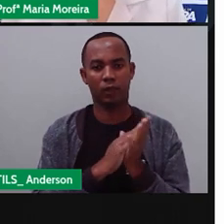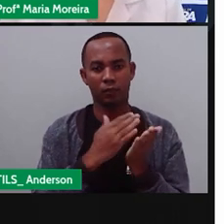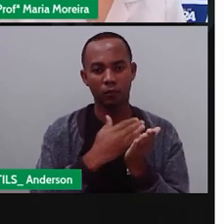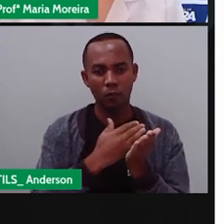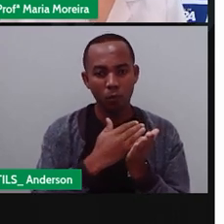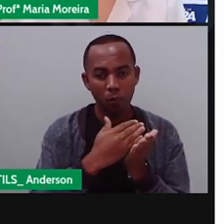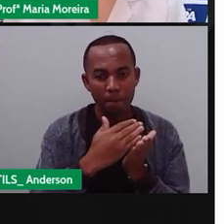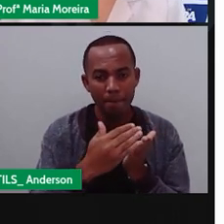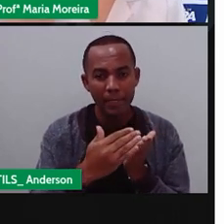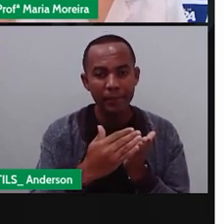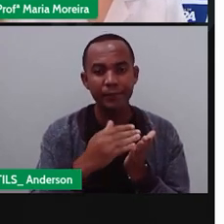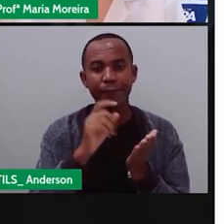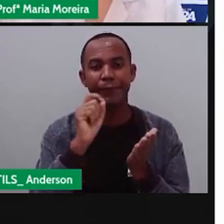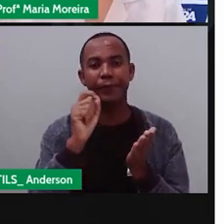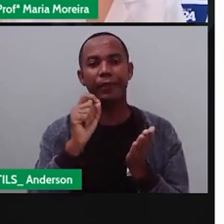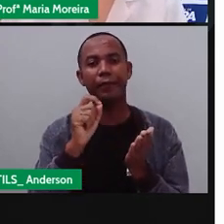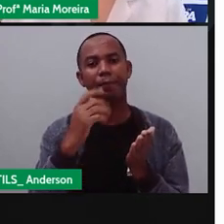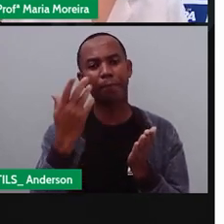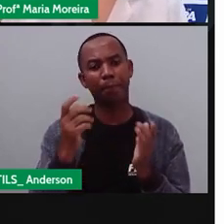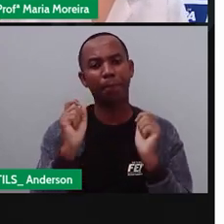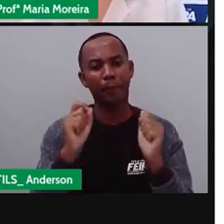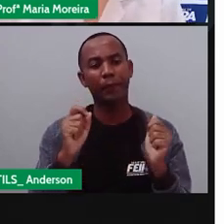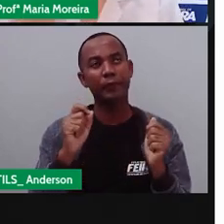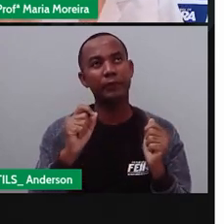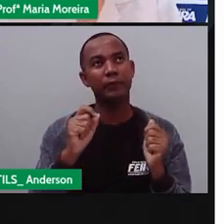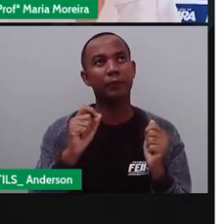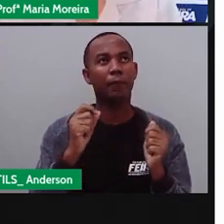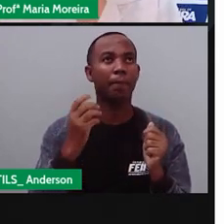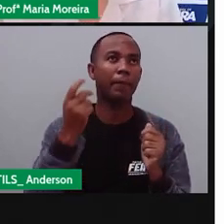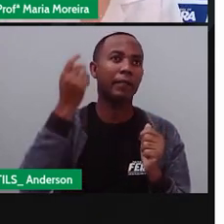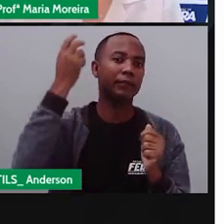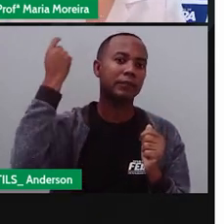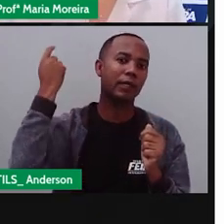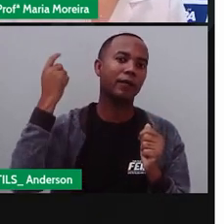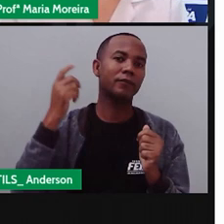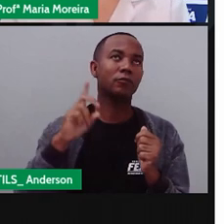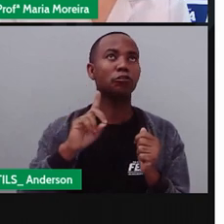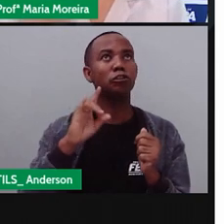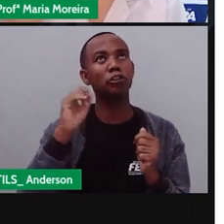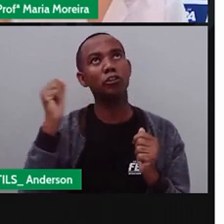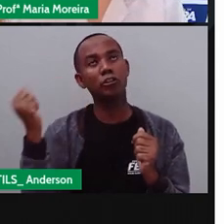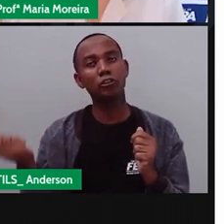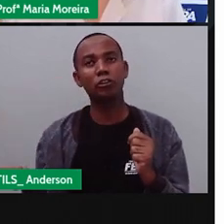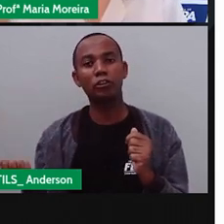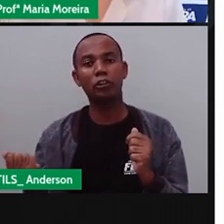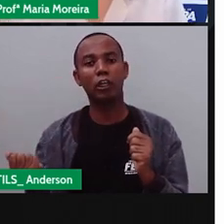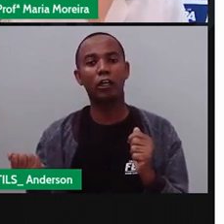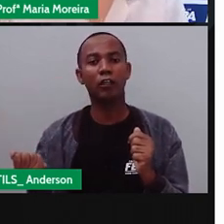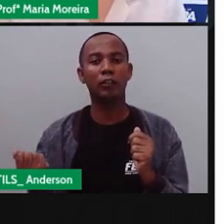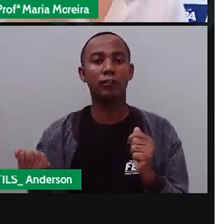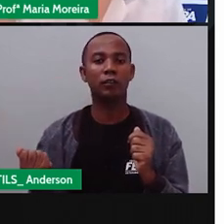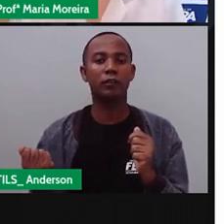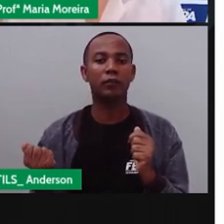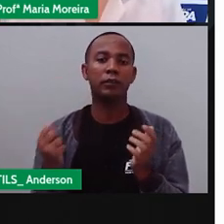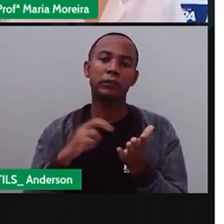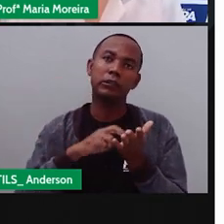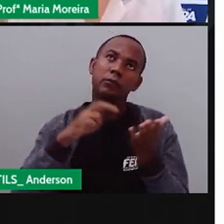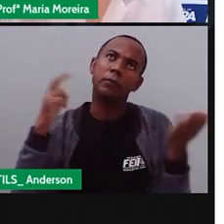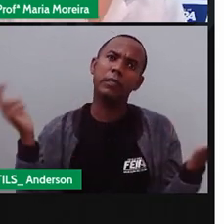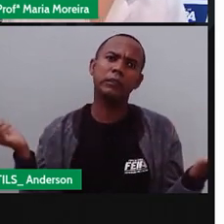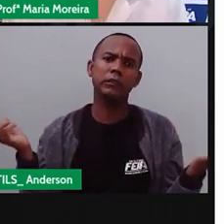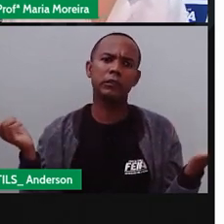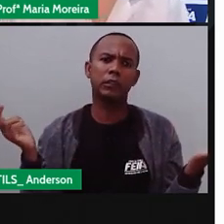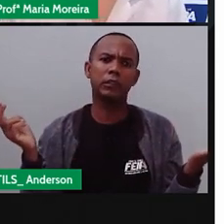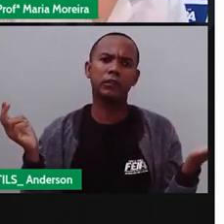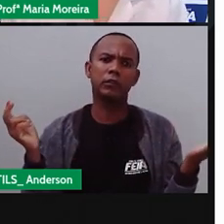início, eu posso escrever o seguinte: era uma vez, certo dia, um dia, numa